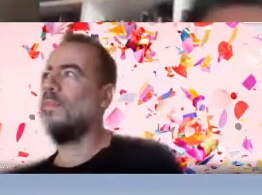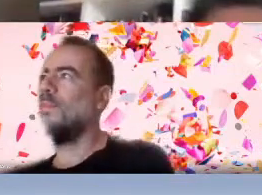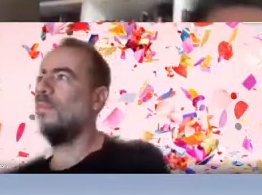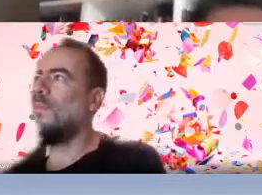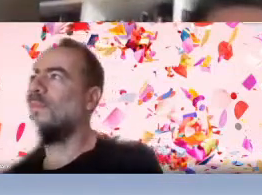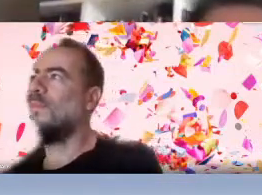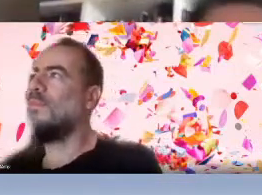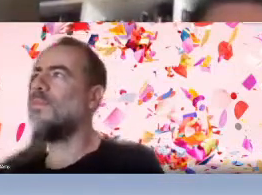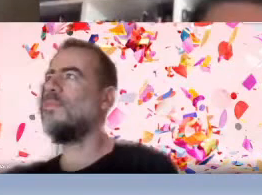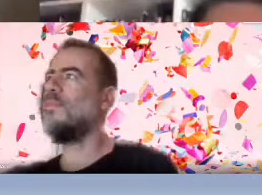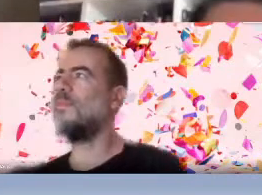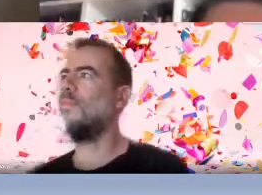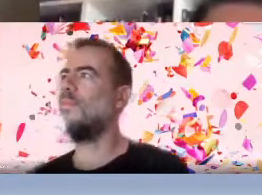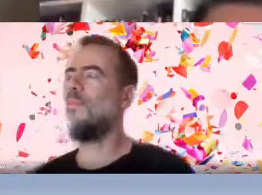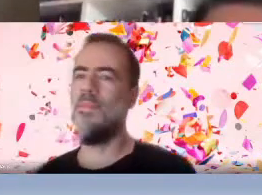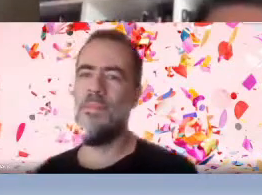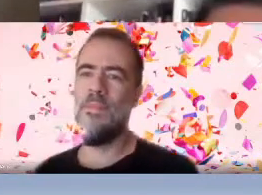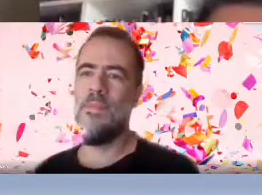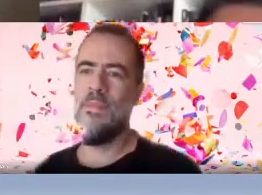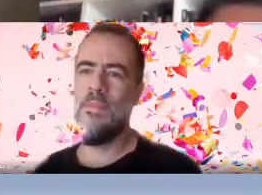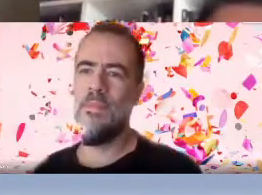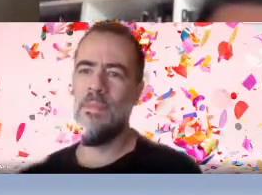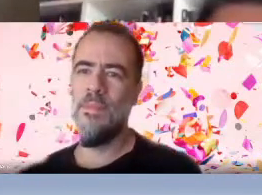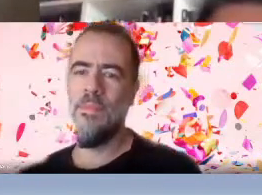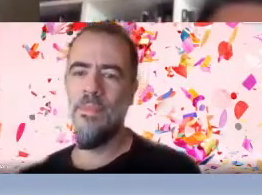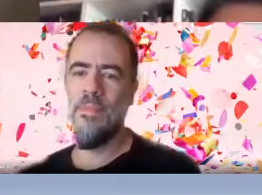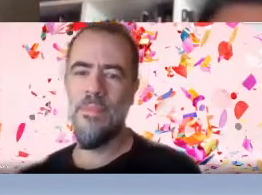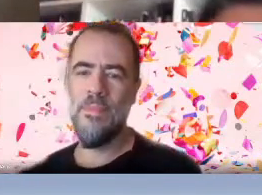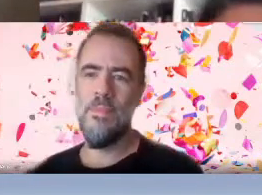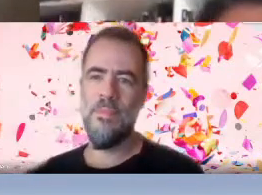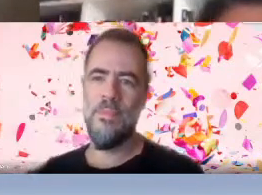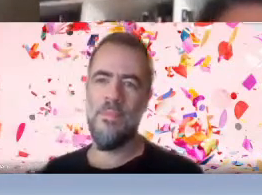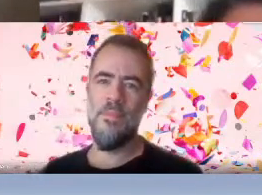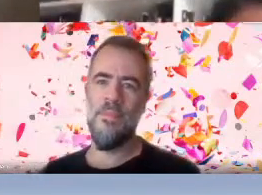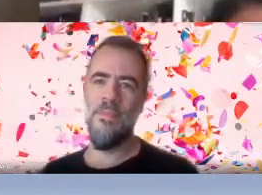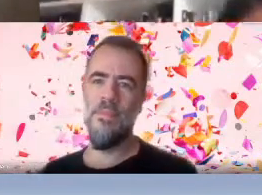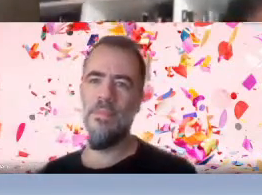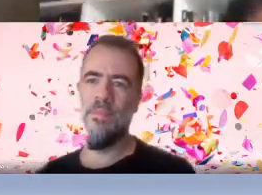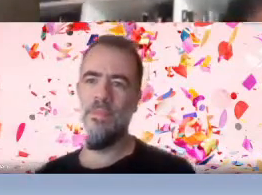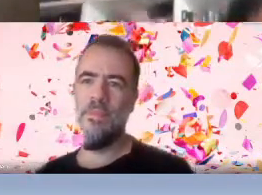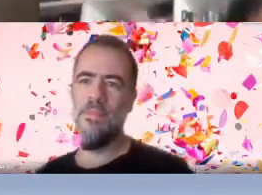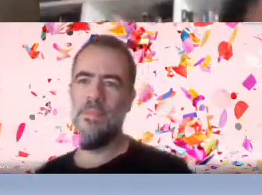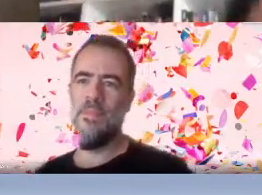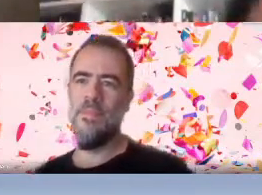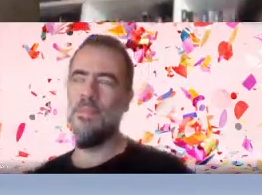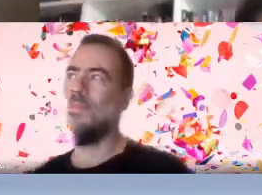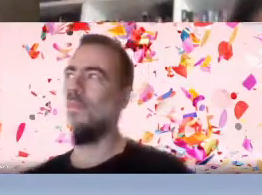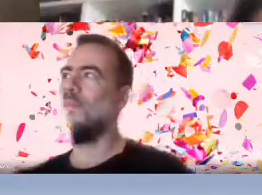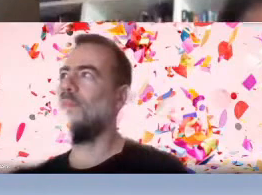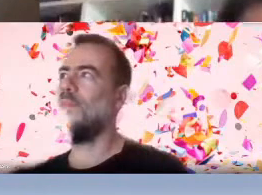ainda. Eu acho que a gente está Me vendo.